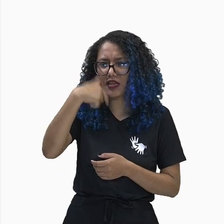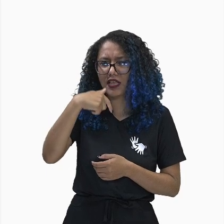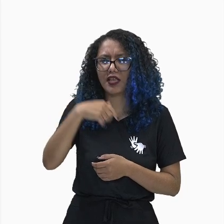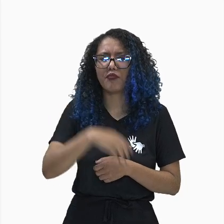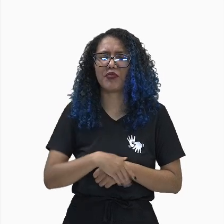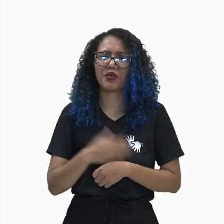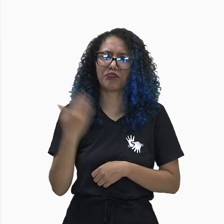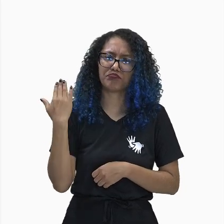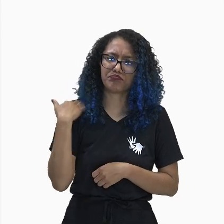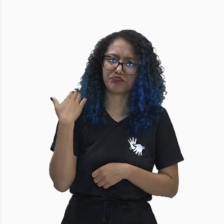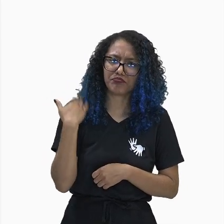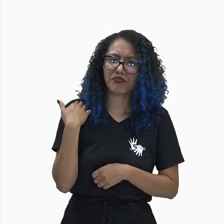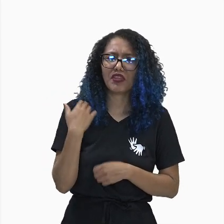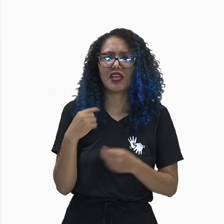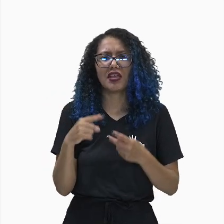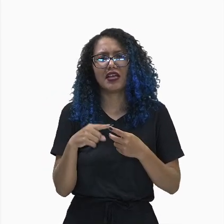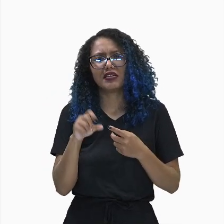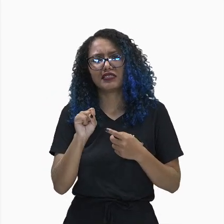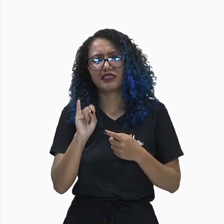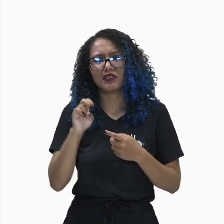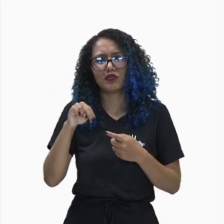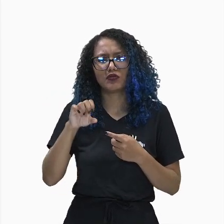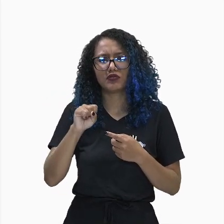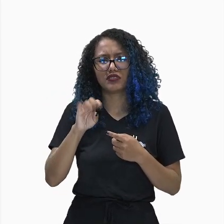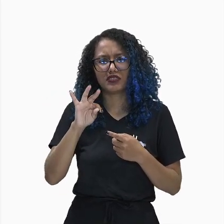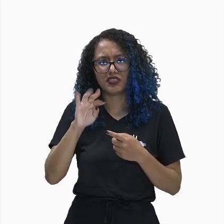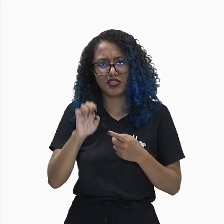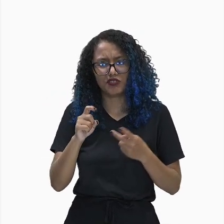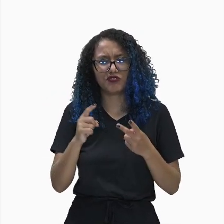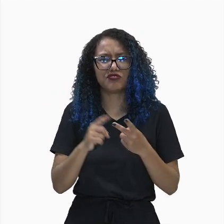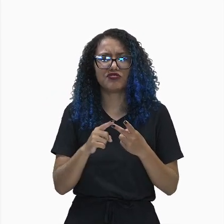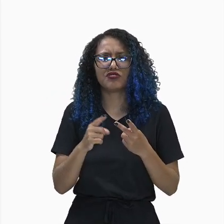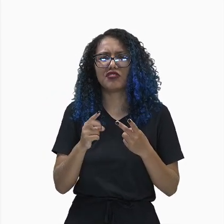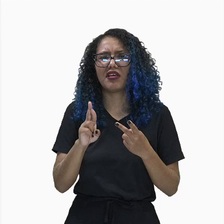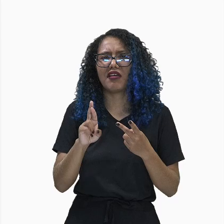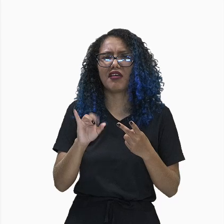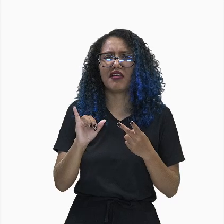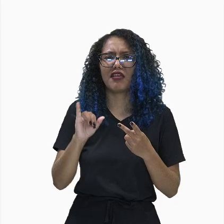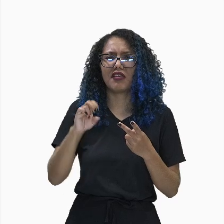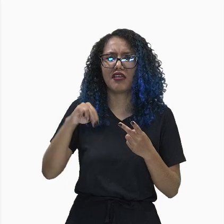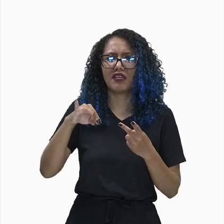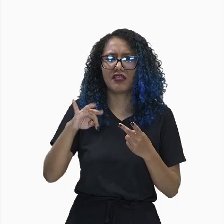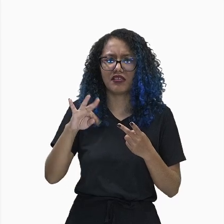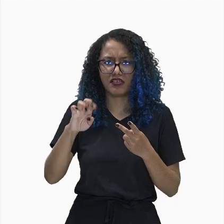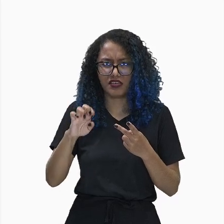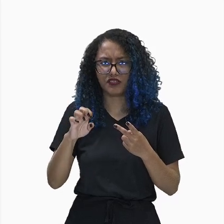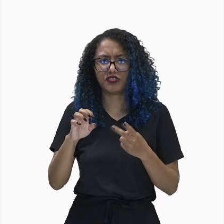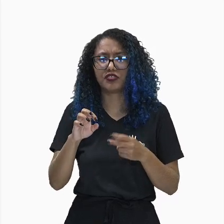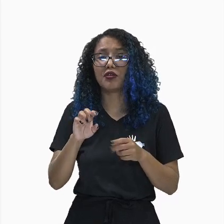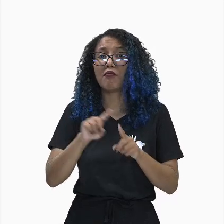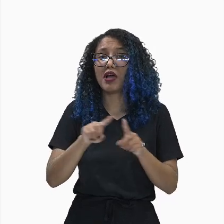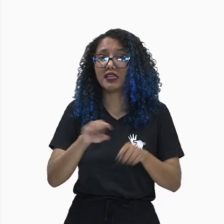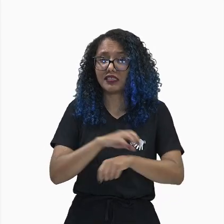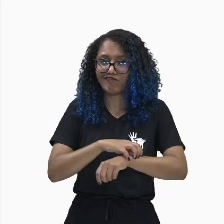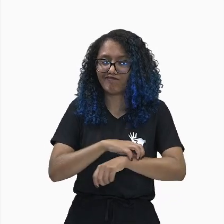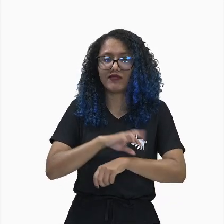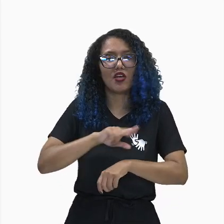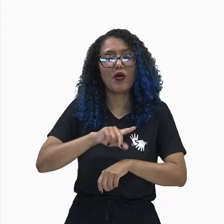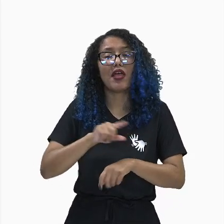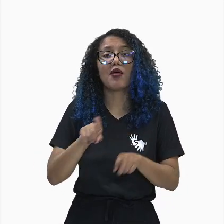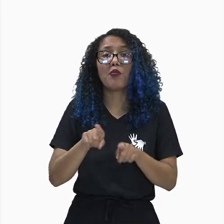sinusites, faringites, rinites, né? Rinites não alérgicas, porque nós vamos ter